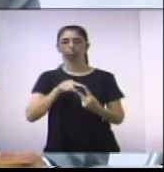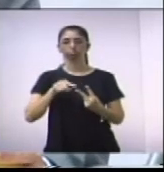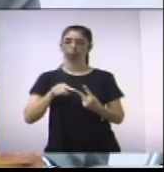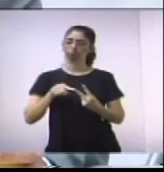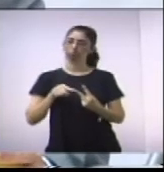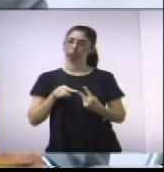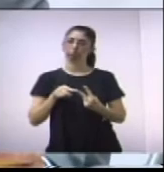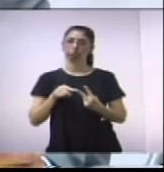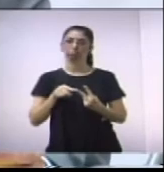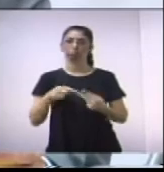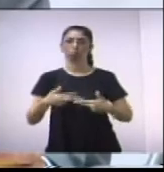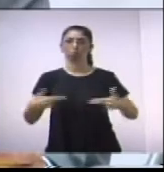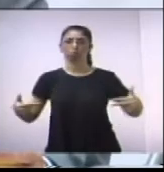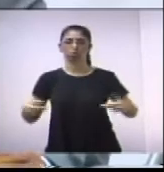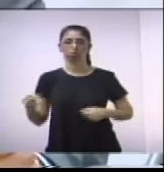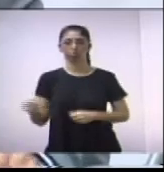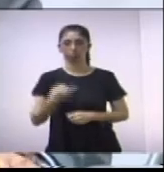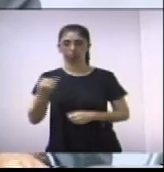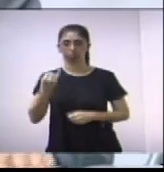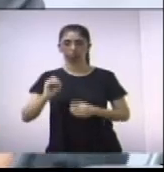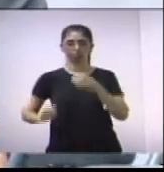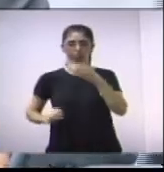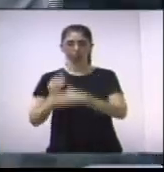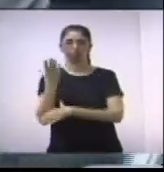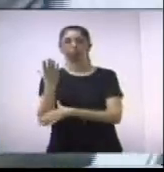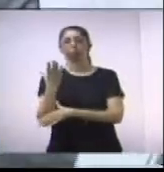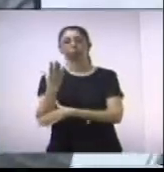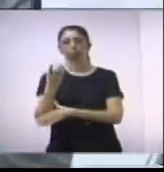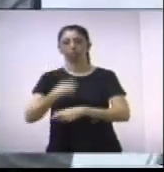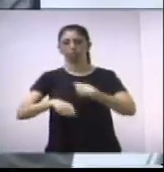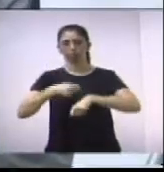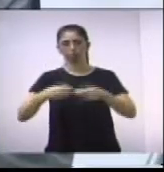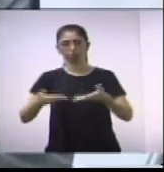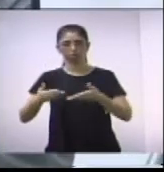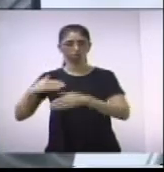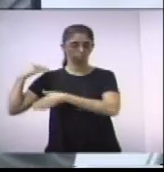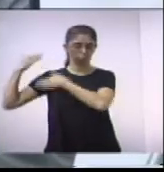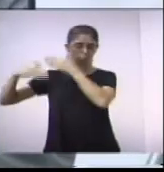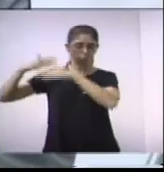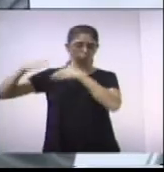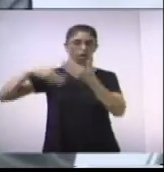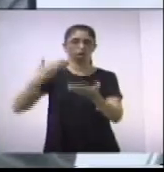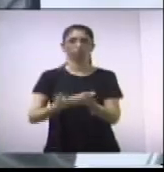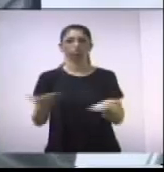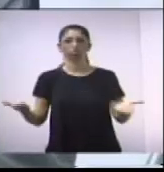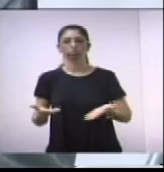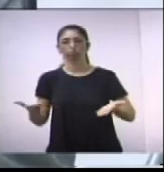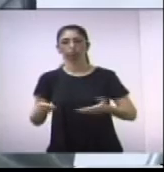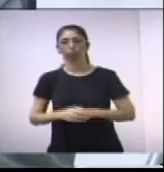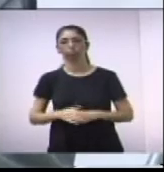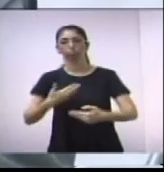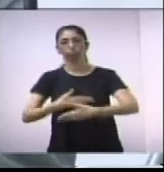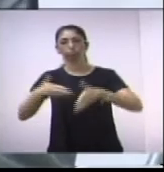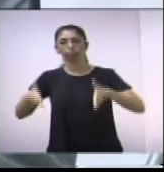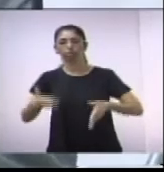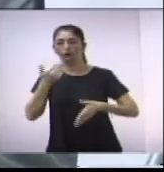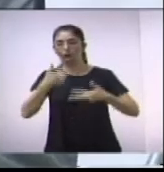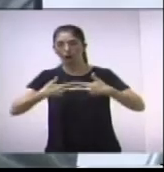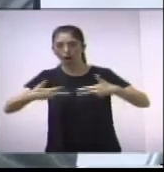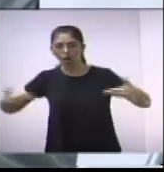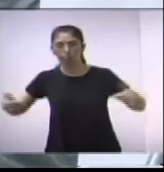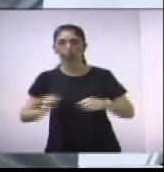dois fatos bastante positivos do governo nesses últimos dias. Primeiro, o retorno das cestas básicas. Para quem